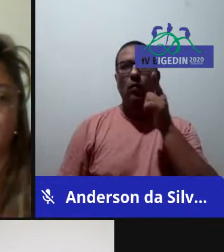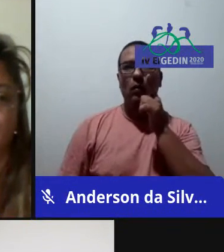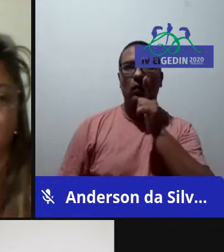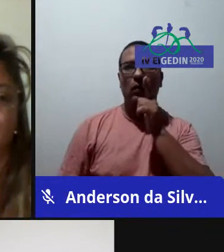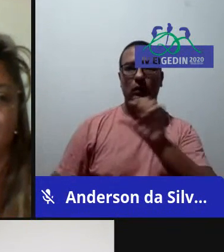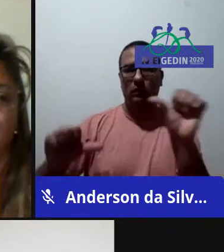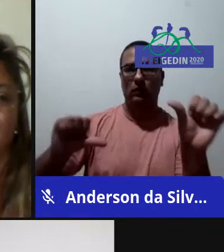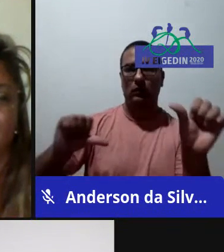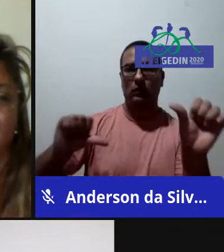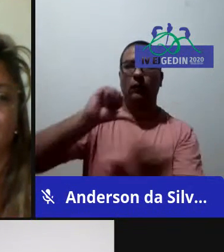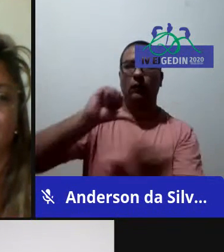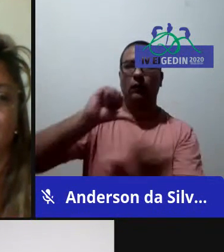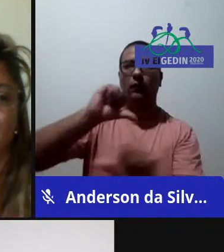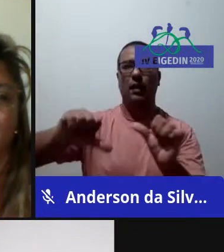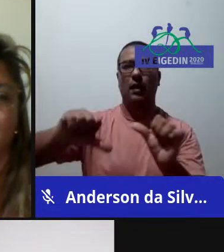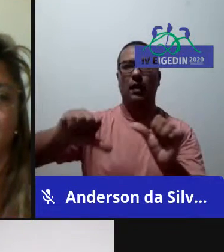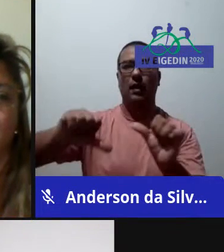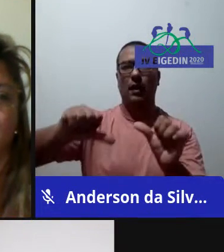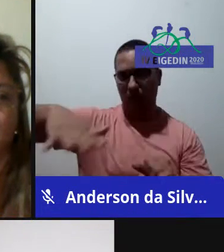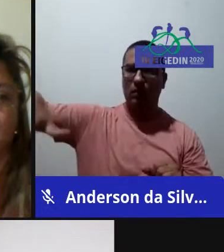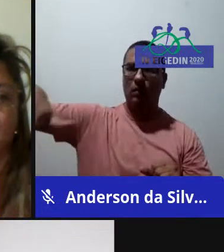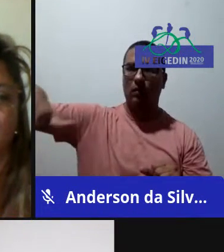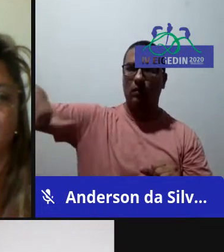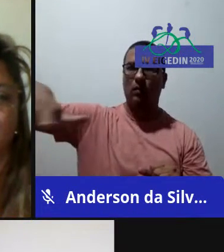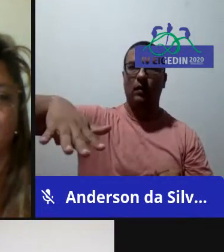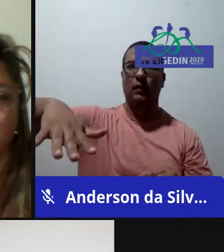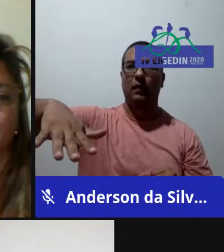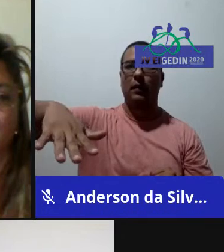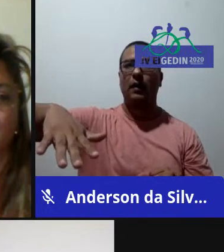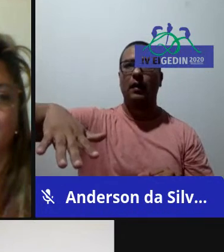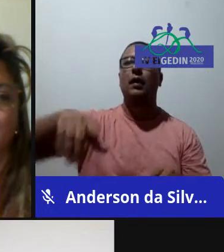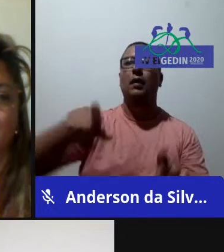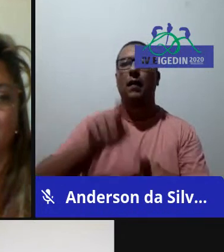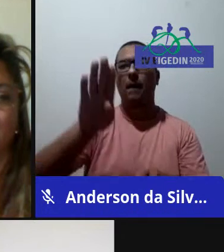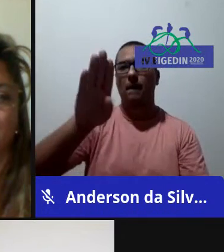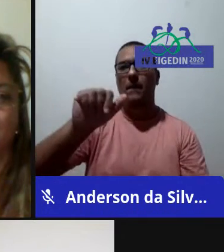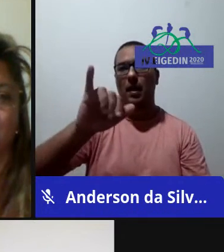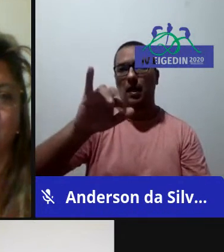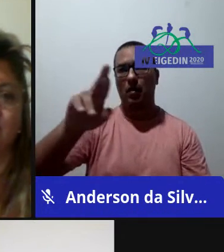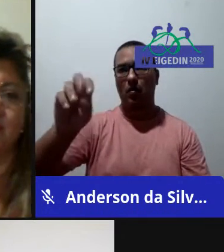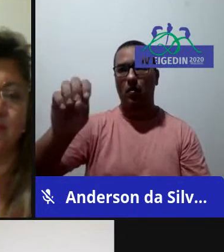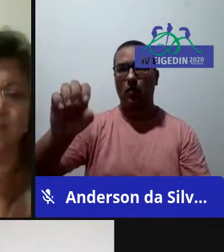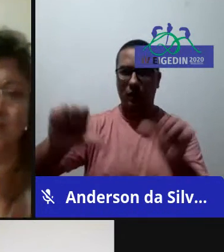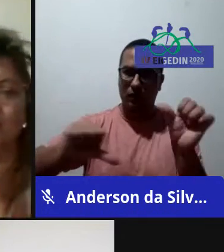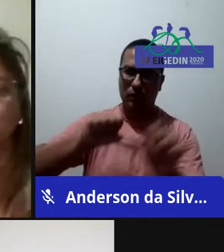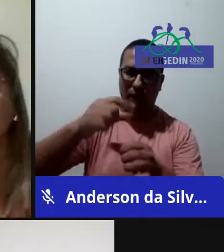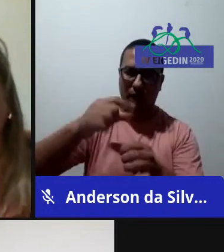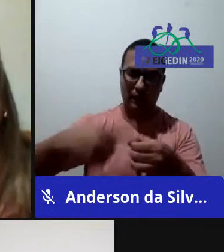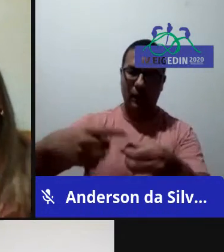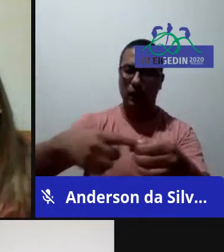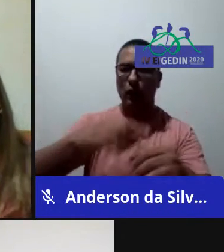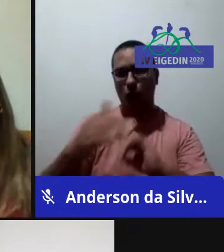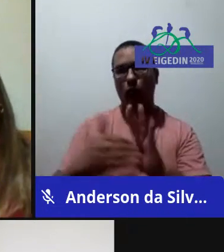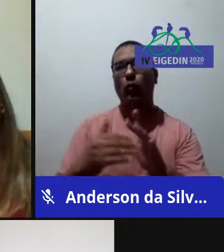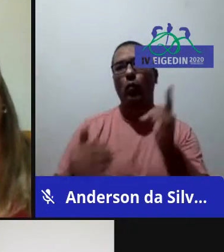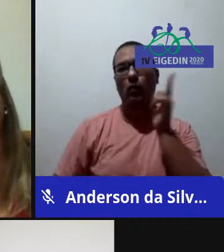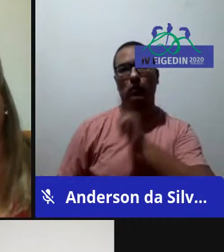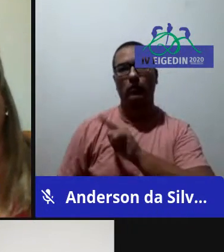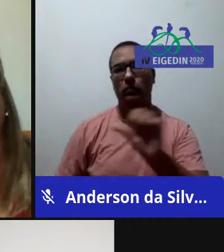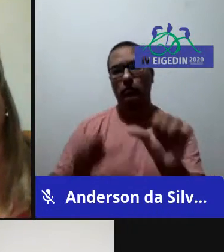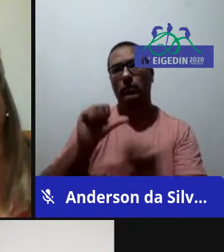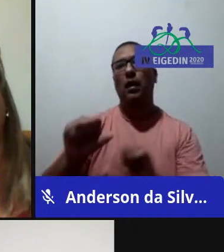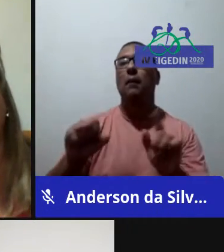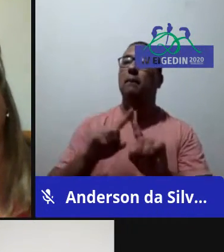região, aquele bairro ou, eventualmente, a cidade como um todo. É claro que, para isso, eu preciso de um pouco mais de